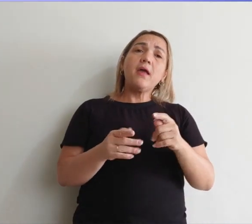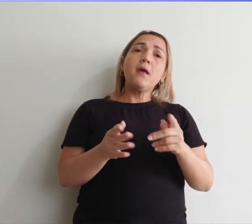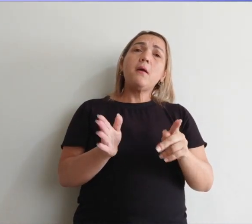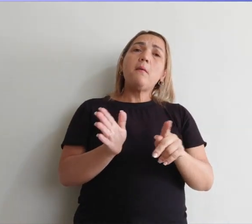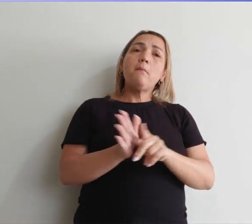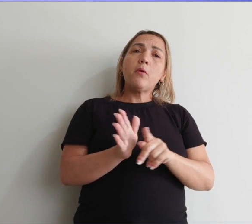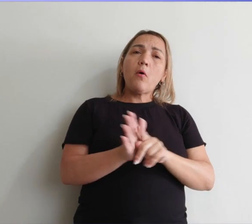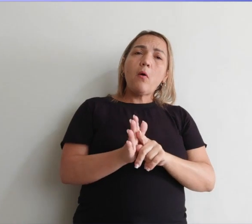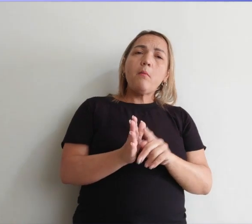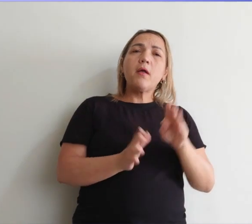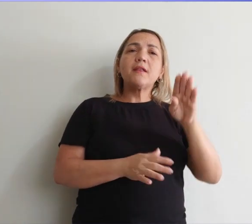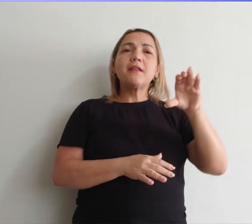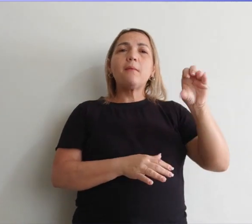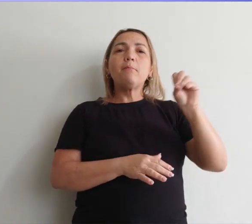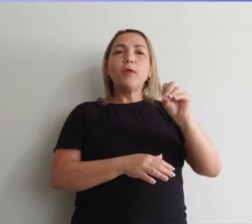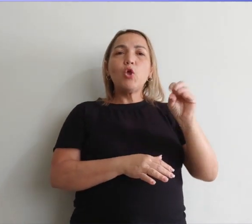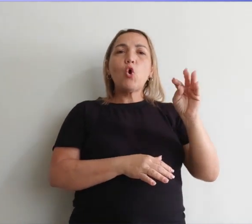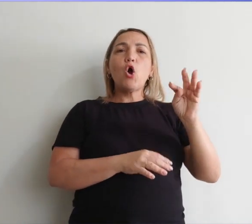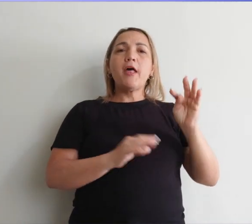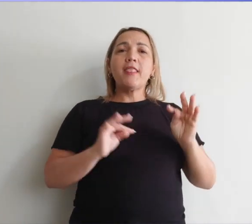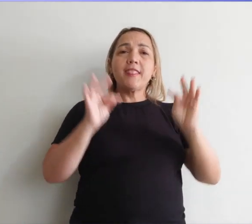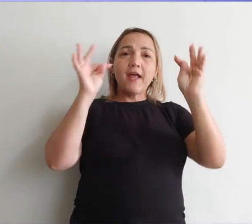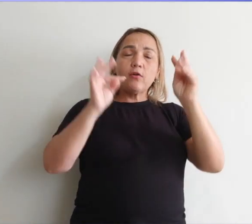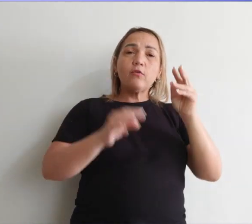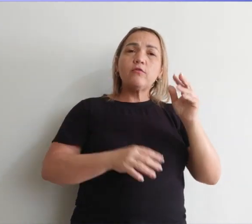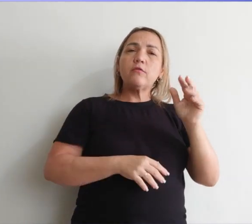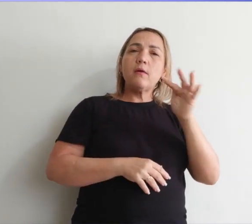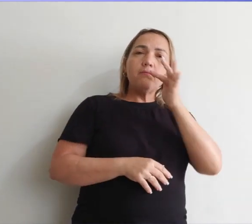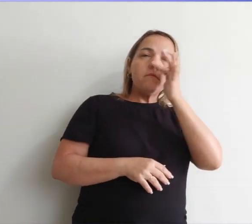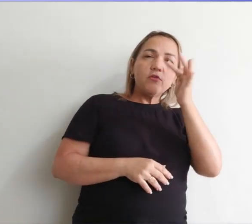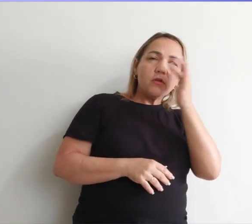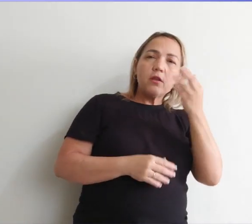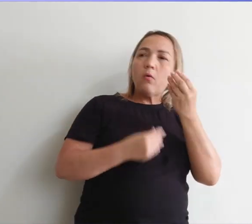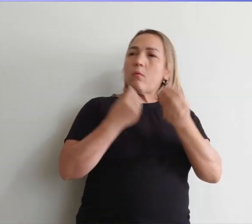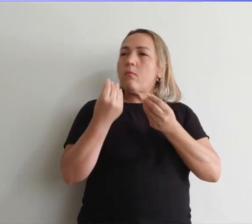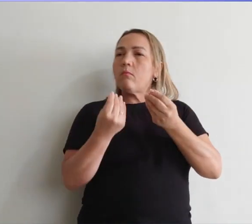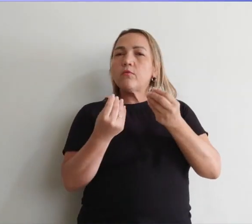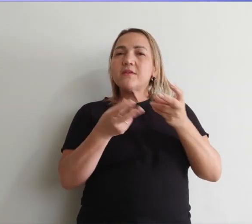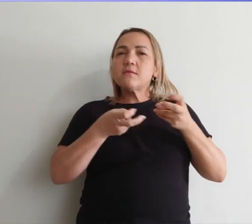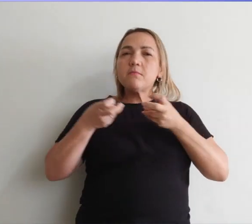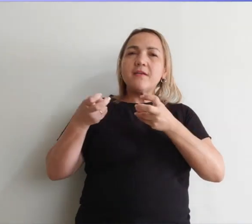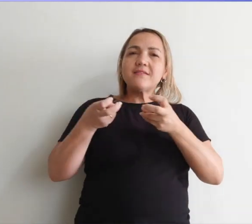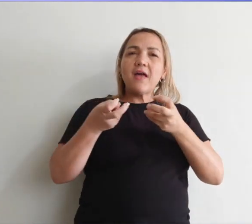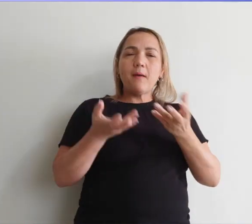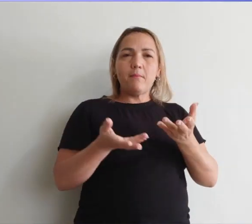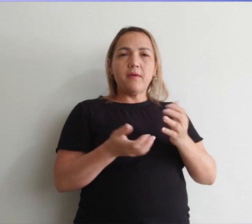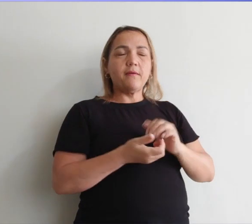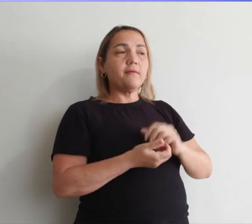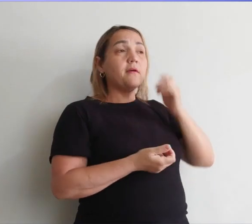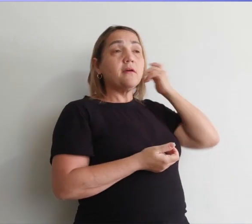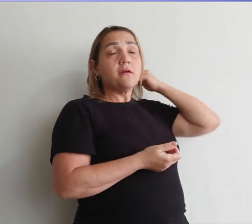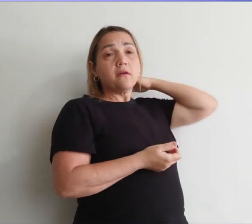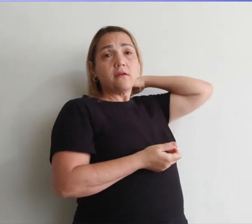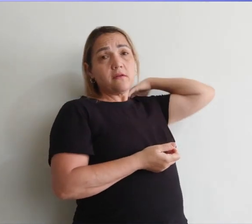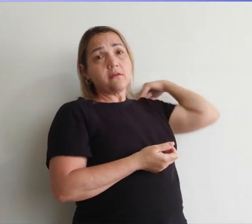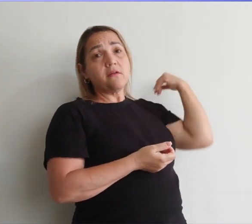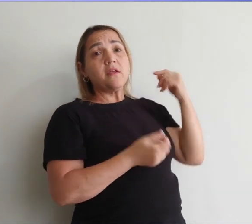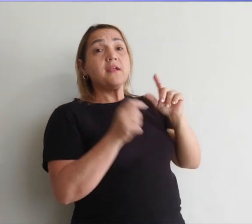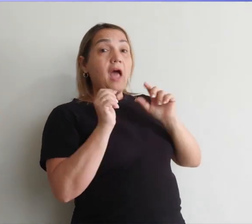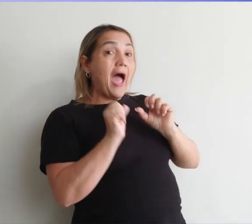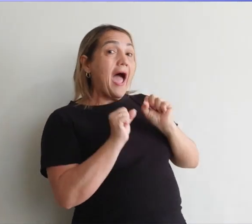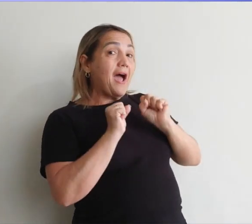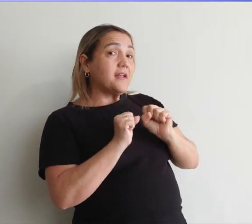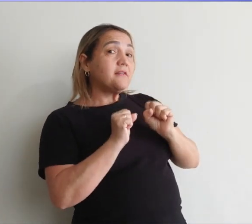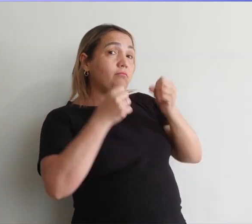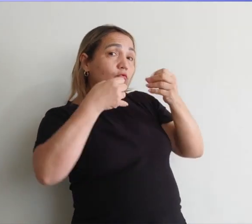própria, né, você falou de biotecnologia vegetal, como que você se vê, né, nesse sentido? Tá. Eu posso falar de uma outra forma,